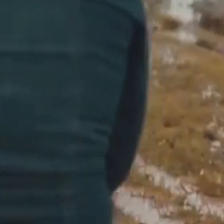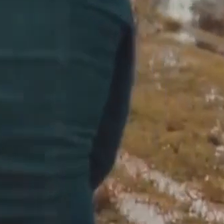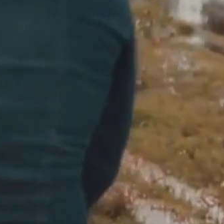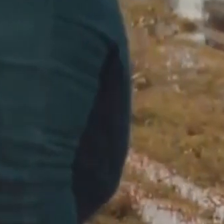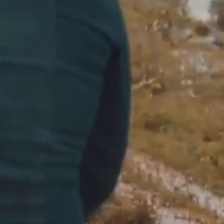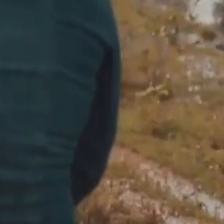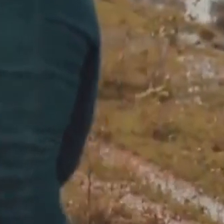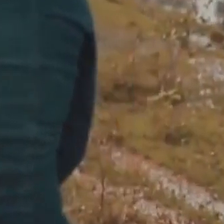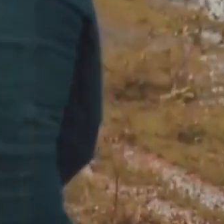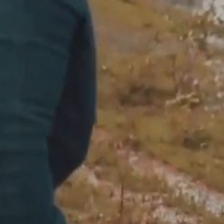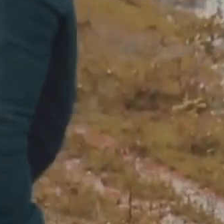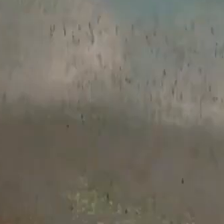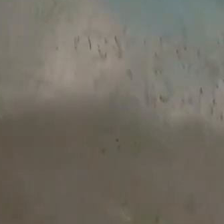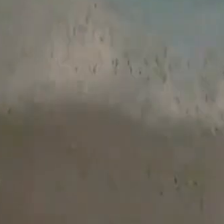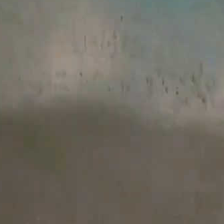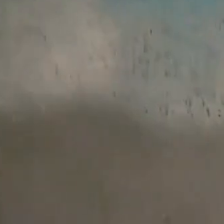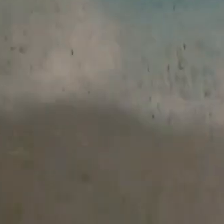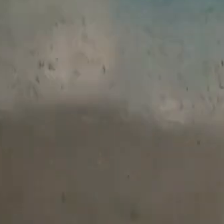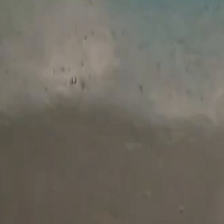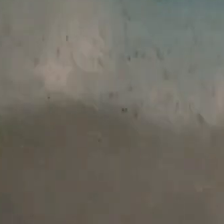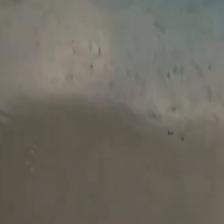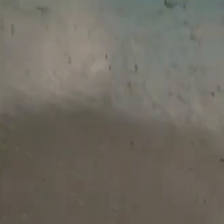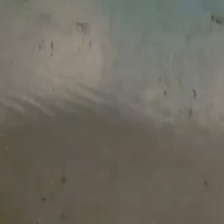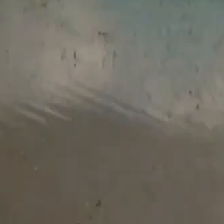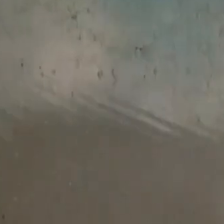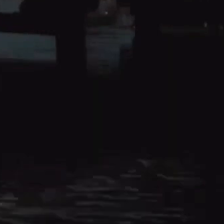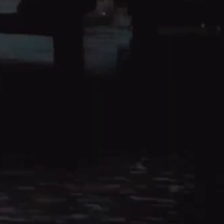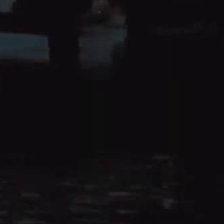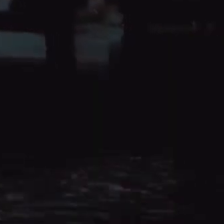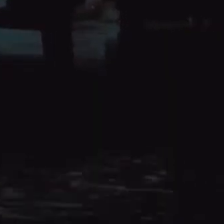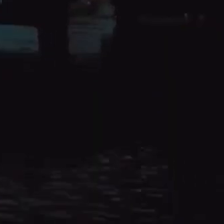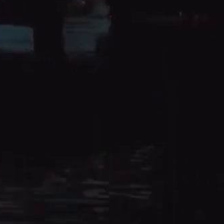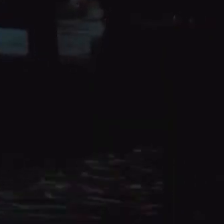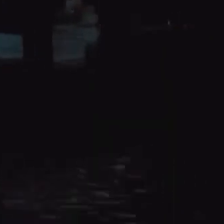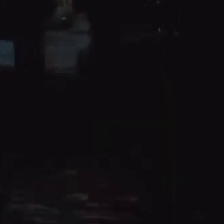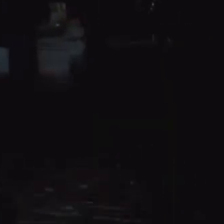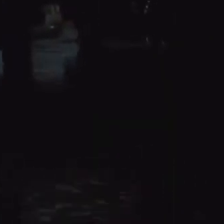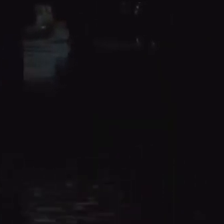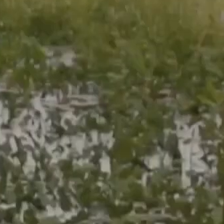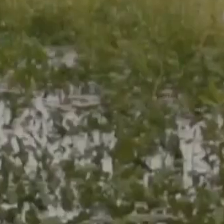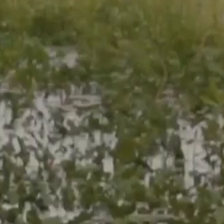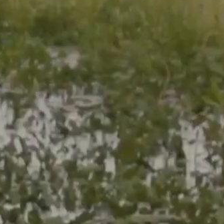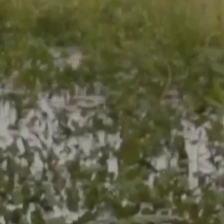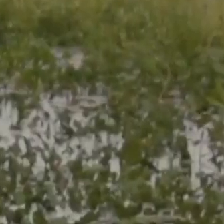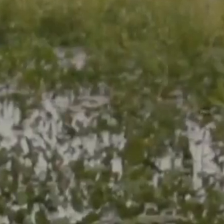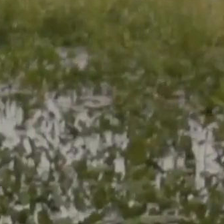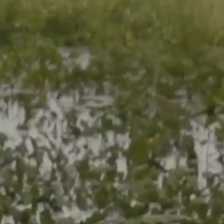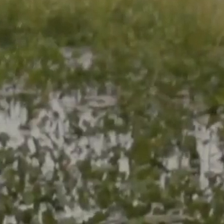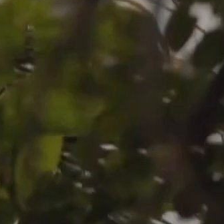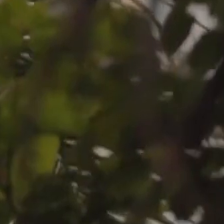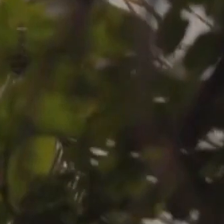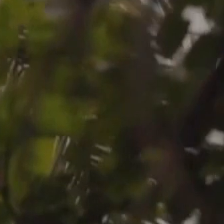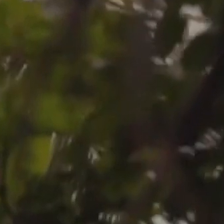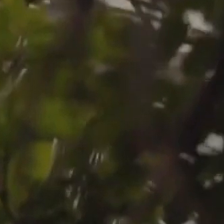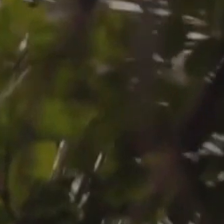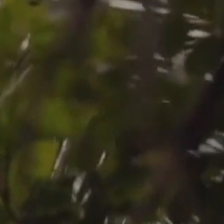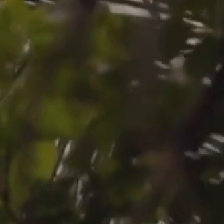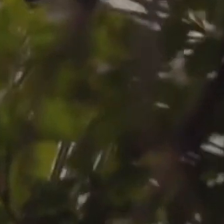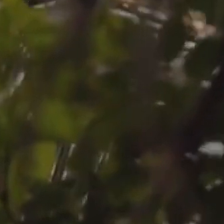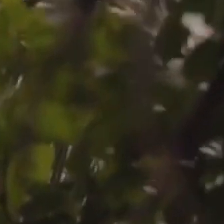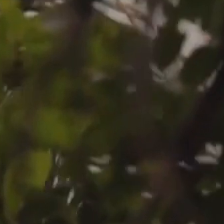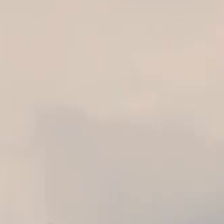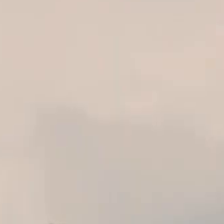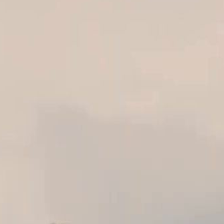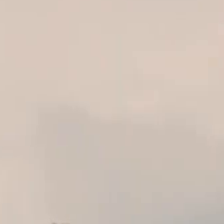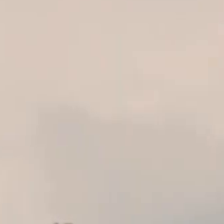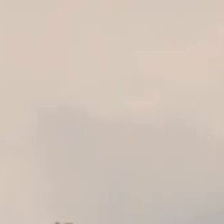entre outras vilas do Brasil, uma pátria amada, dos filhos deste sol nas mães, gentil, pátria